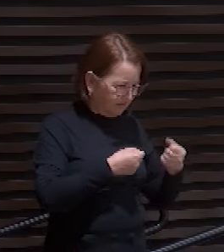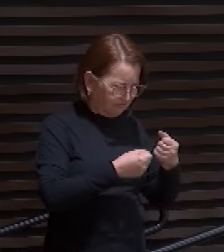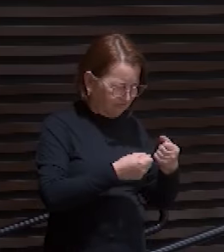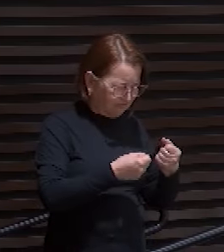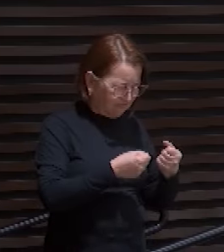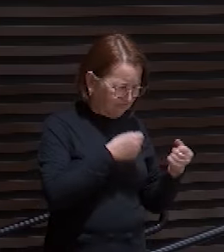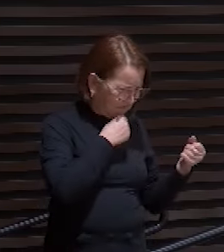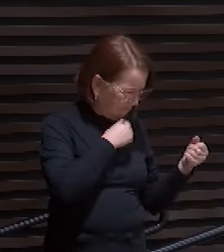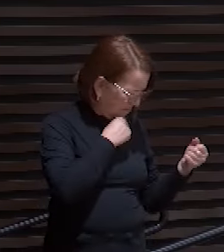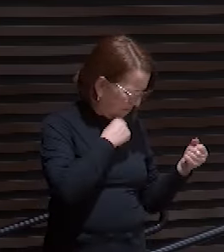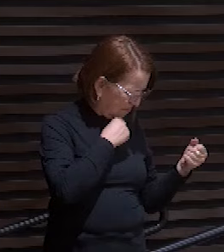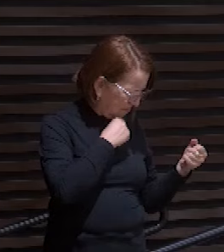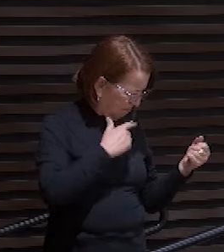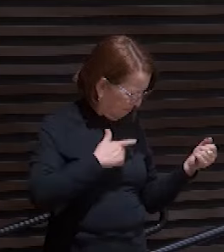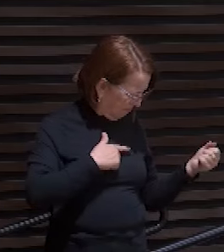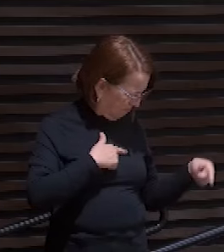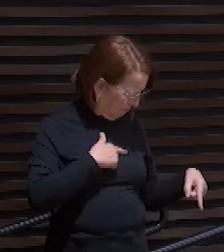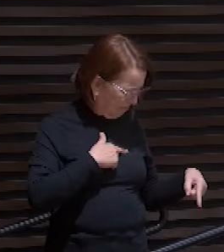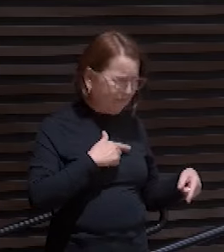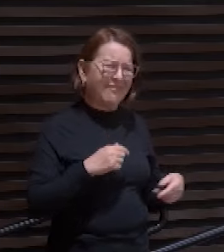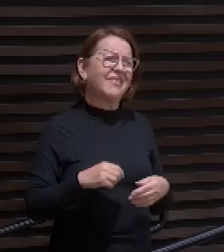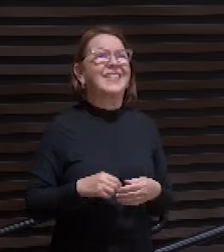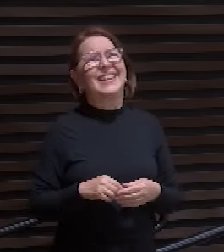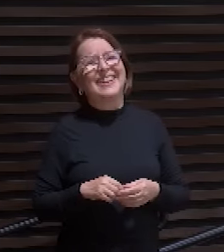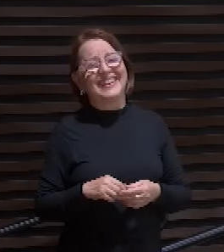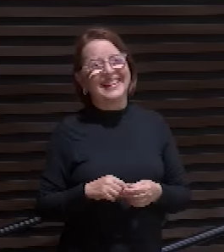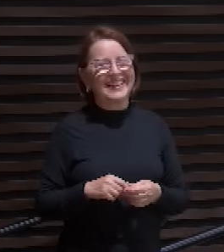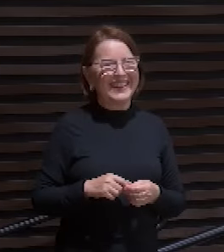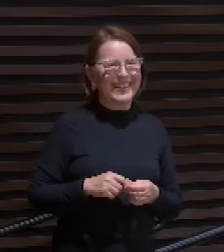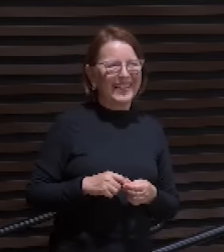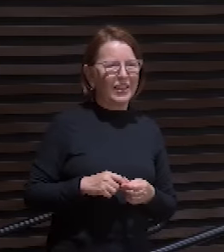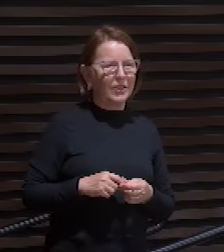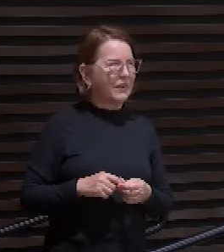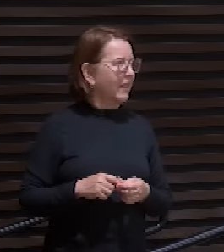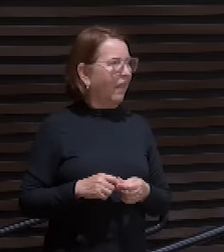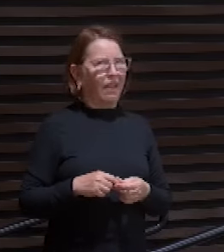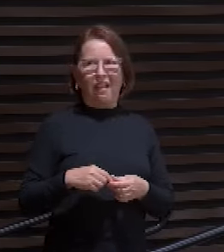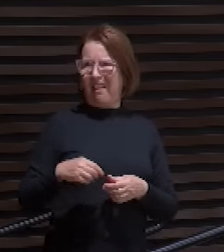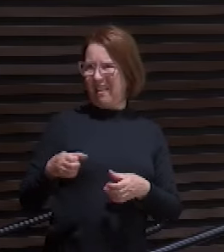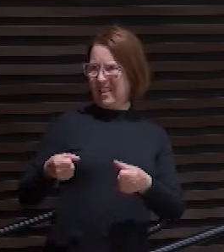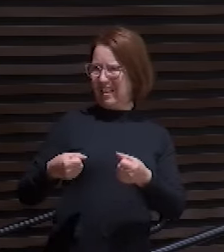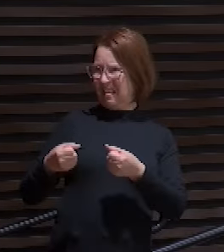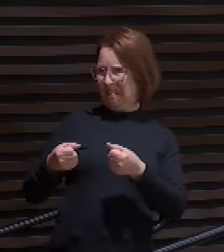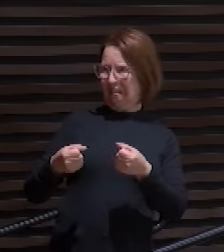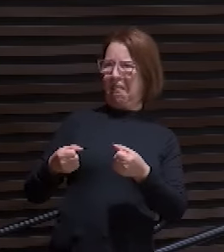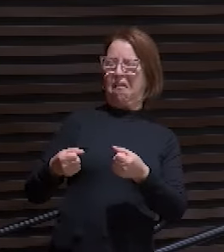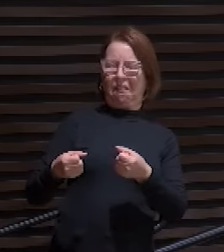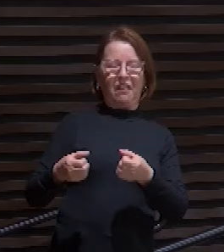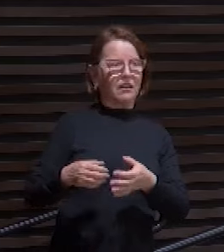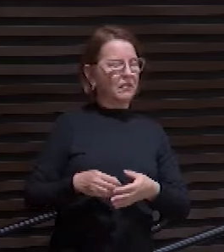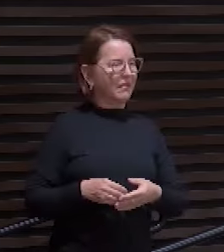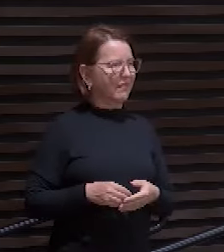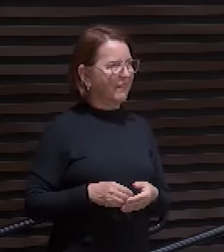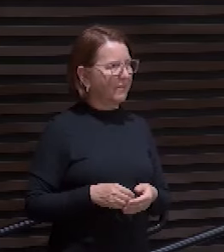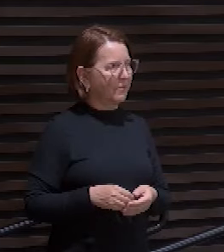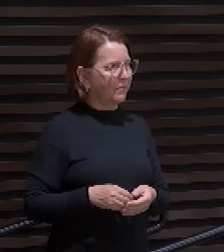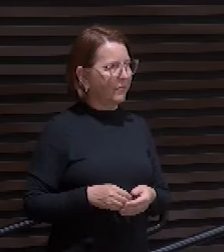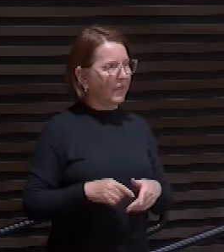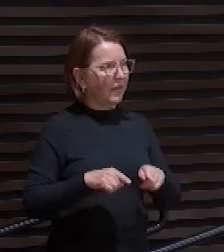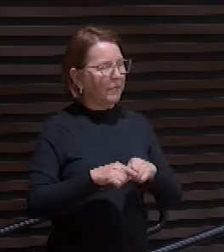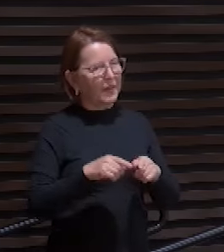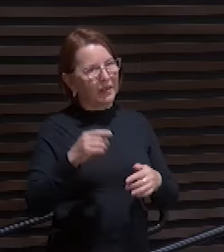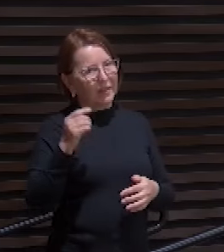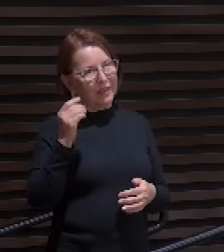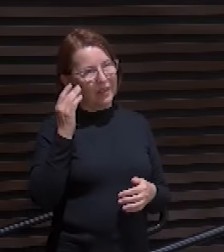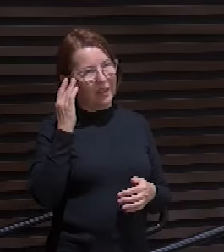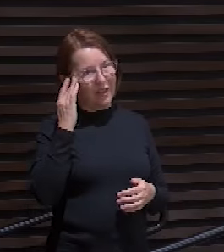Honda Fit, fala: ei rapaz, que carrão, irmão. Mas é tão fácil você chorar